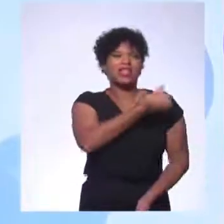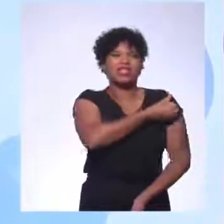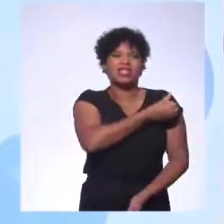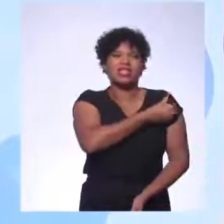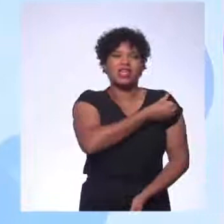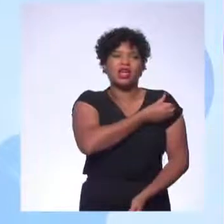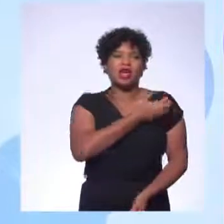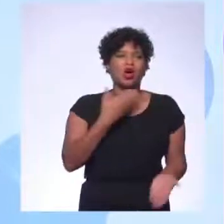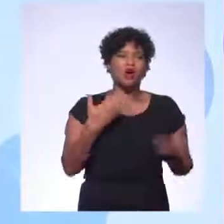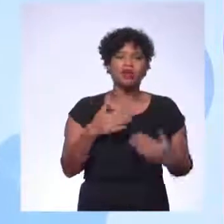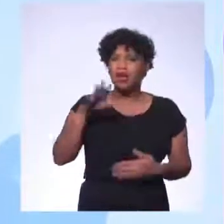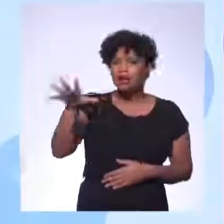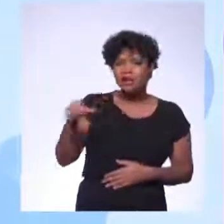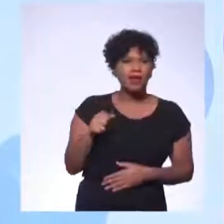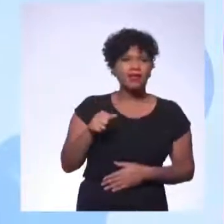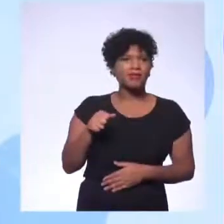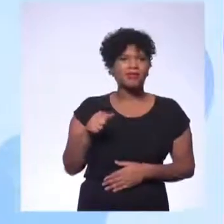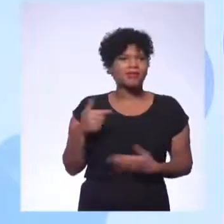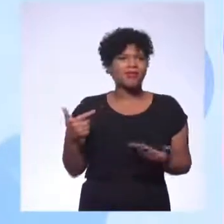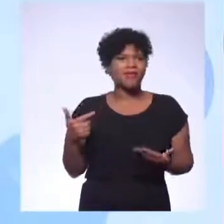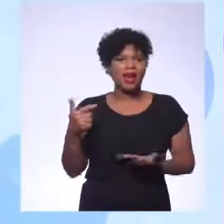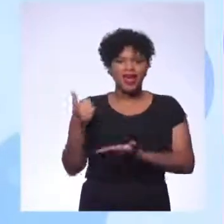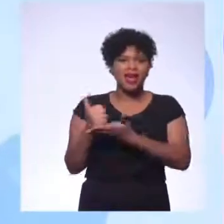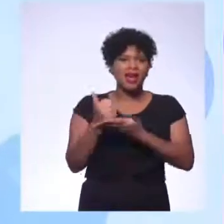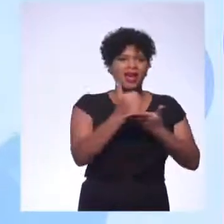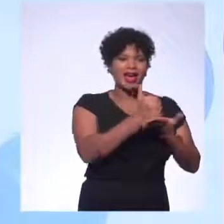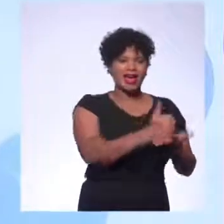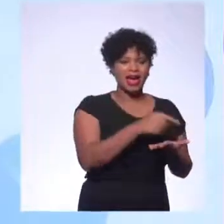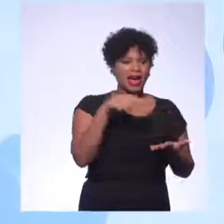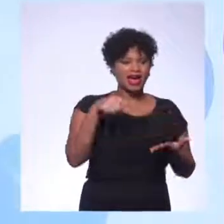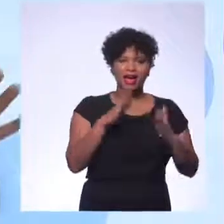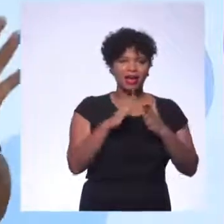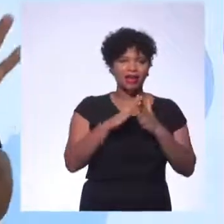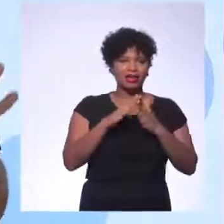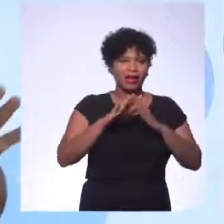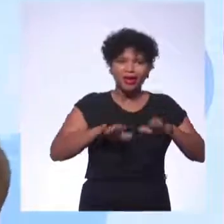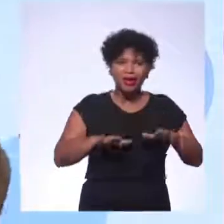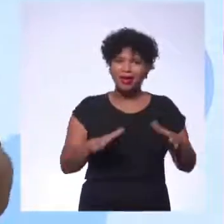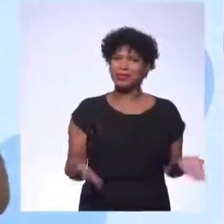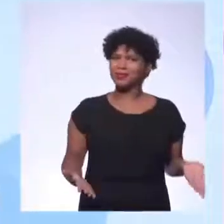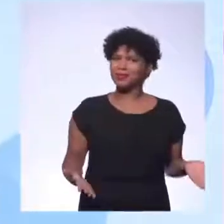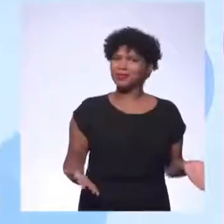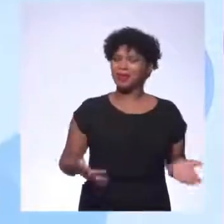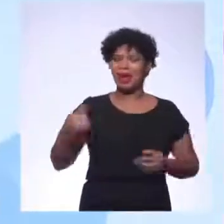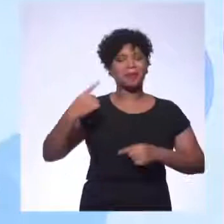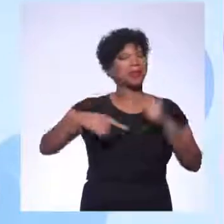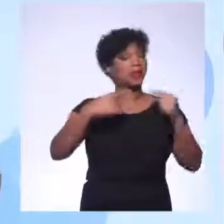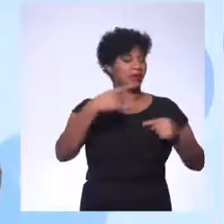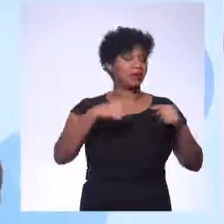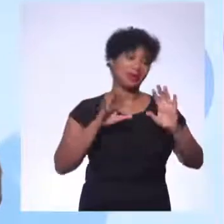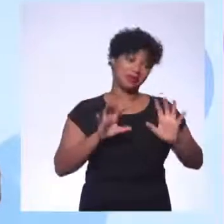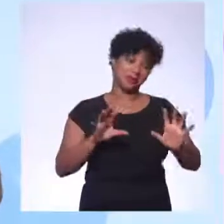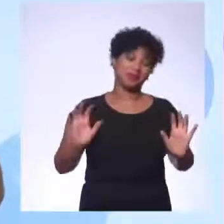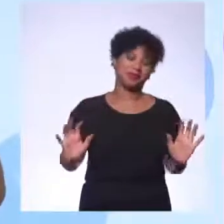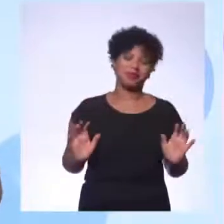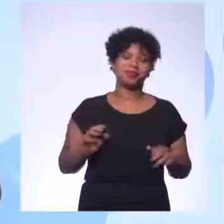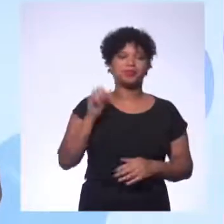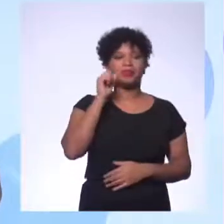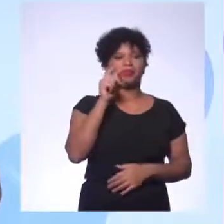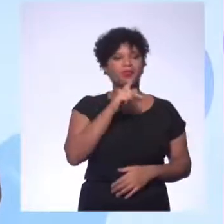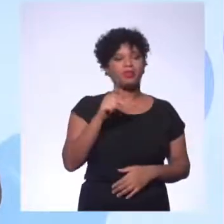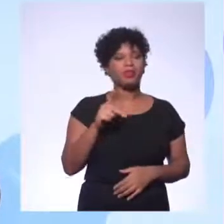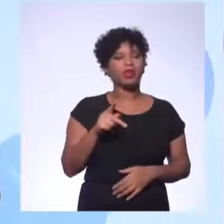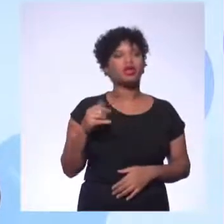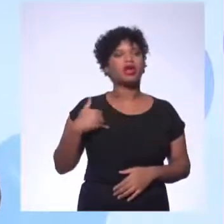com os pais, seu pai vem te buscar e vem te trazer. E o tempo todo você está na escola, né? Mas é a polêmica. Como eu falei, esse assunto é polêmico. Aí a Pro Carolina já colocou